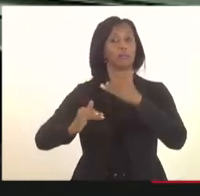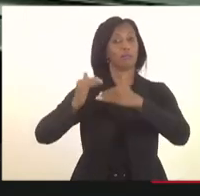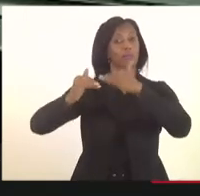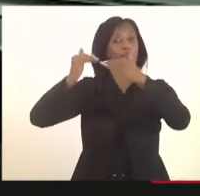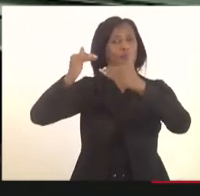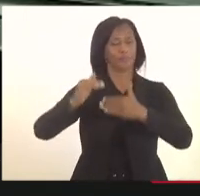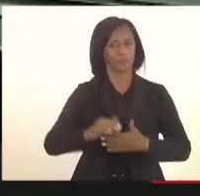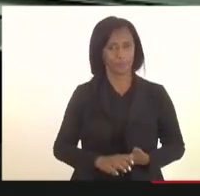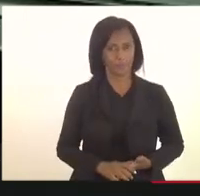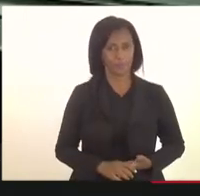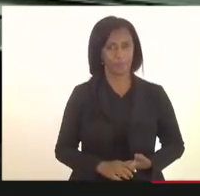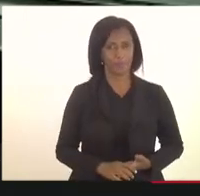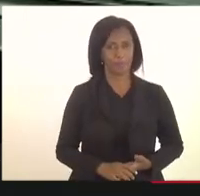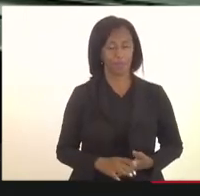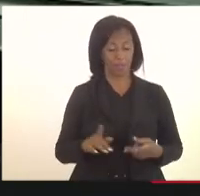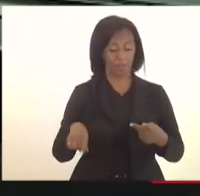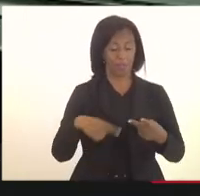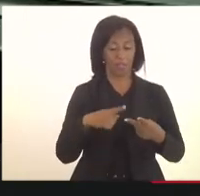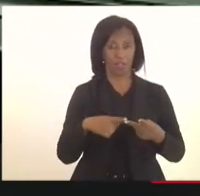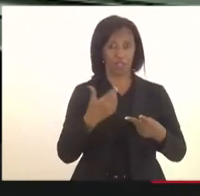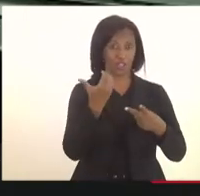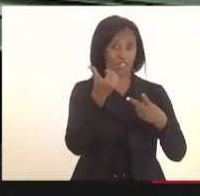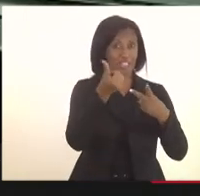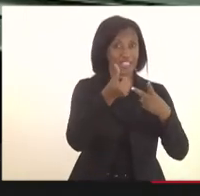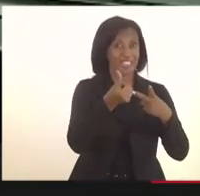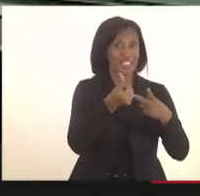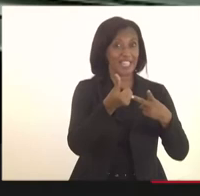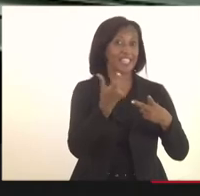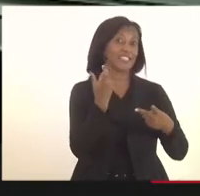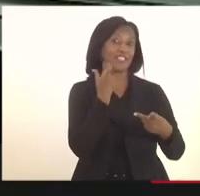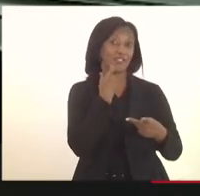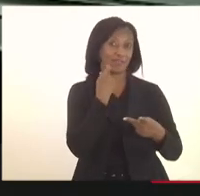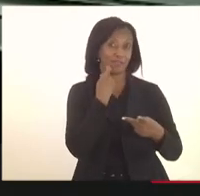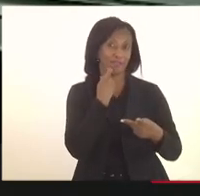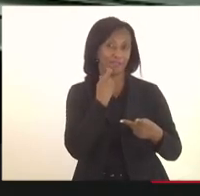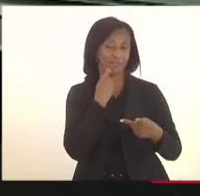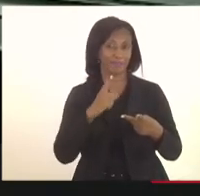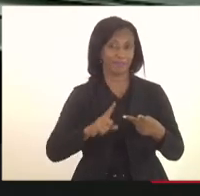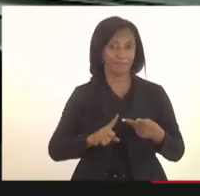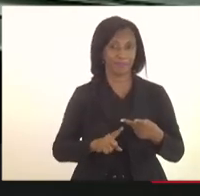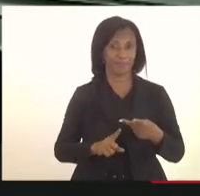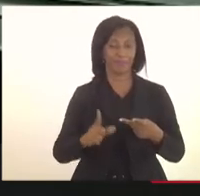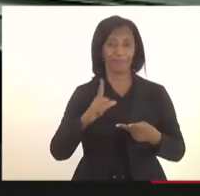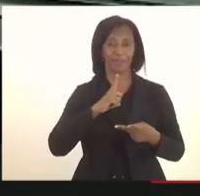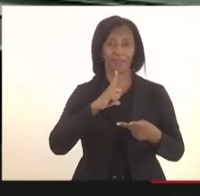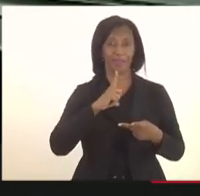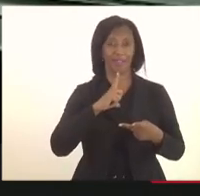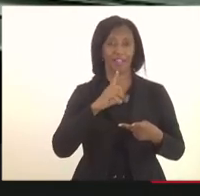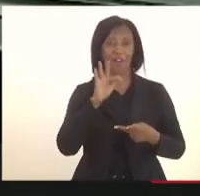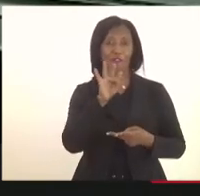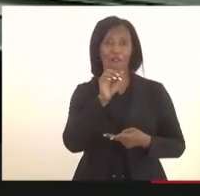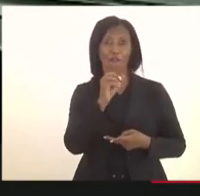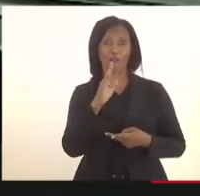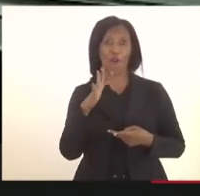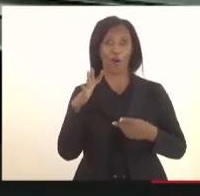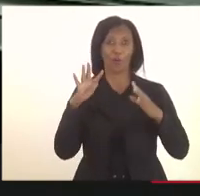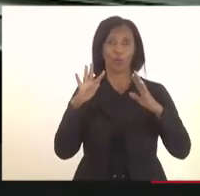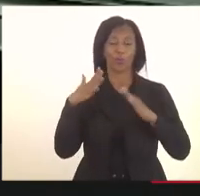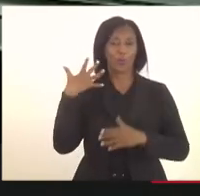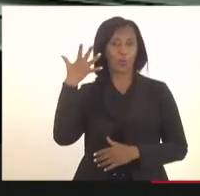desenvolvimento. No dia 6/8, sexta-feira, tem no Fórum de